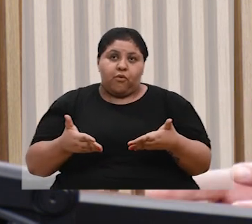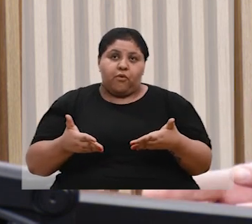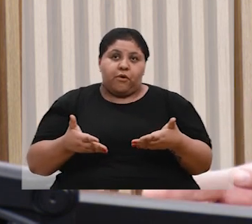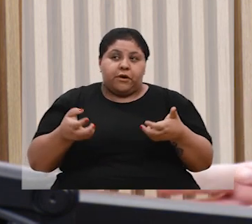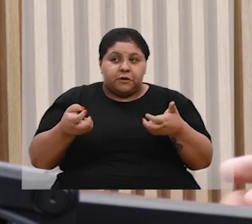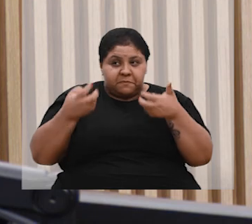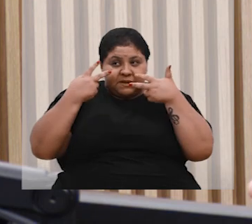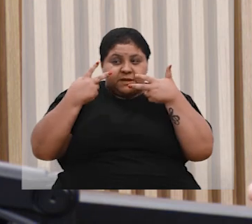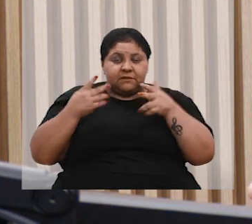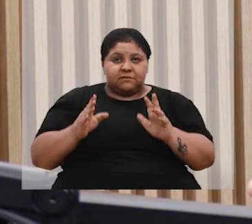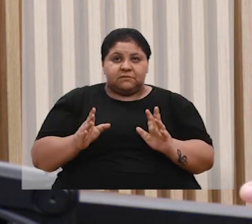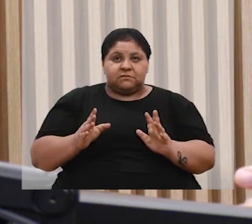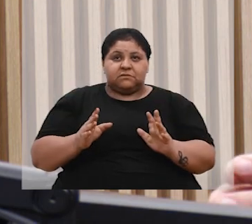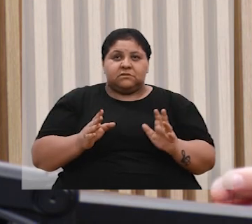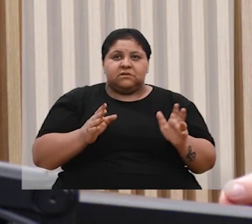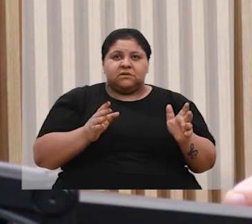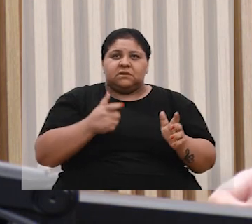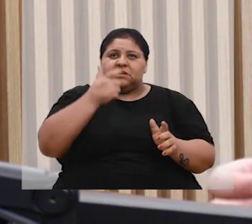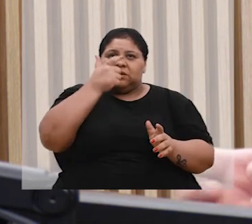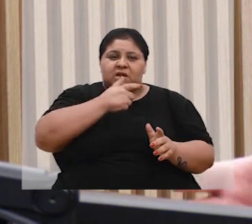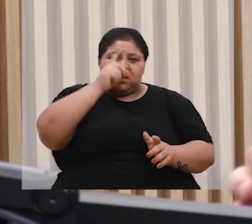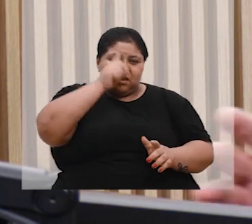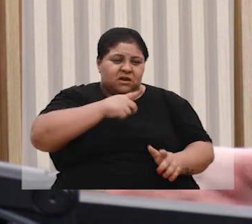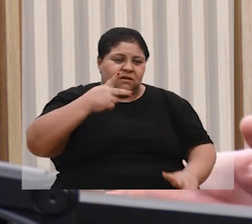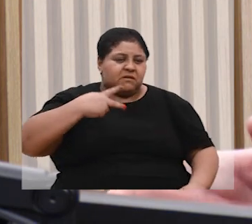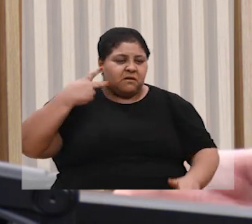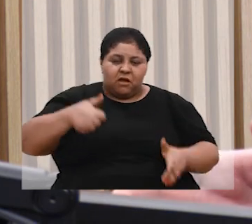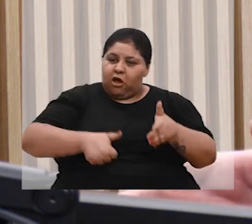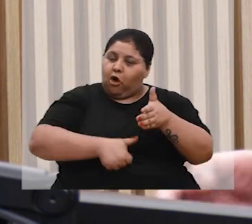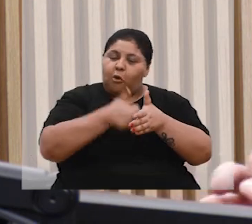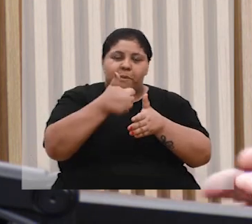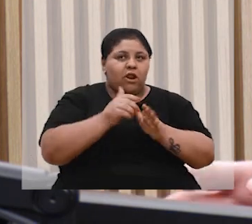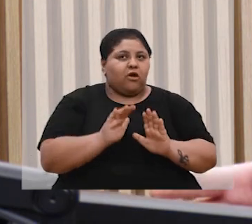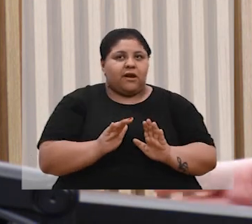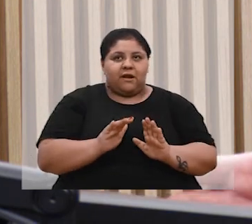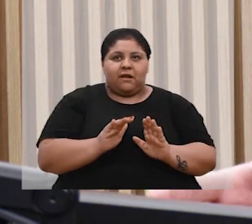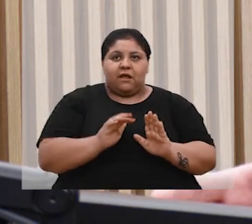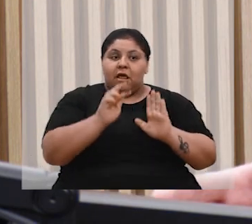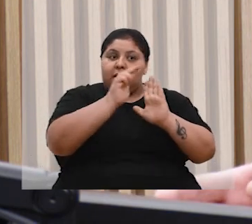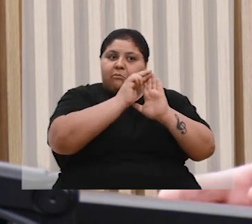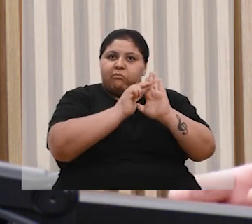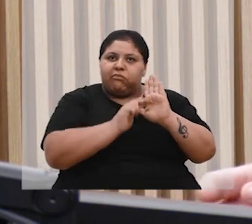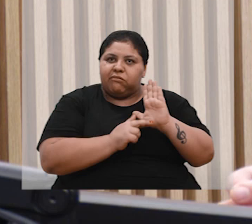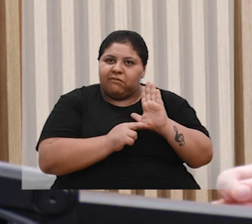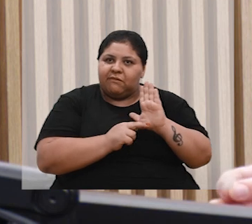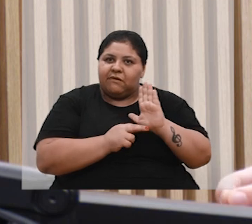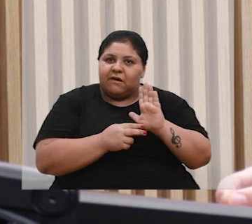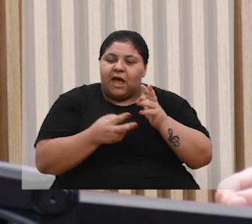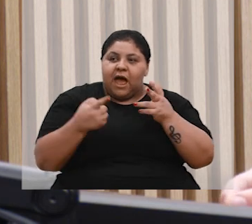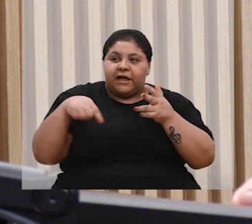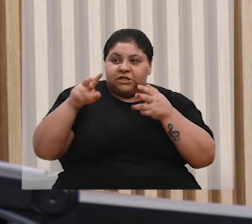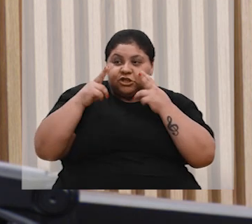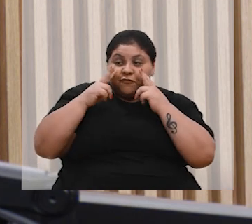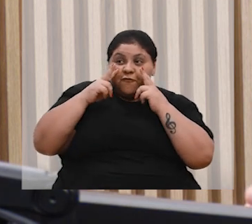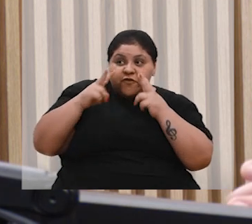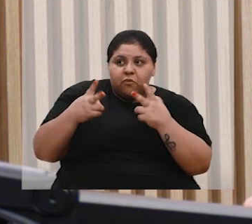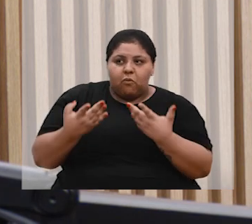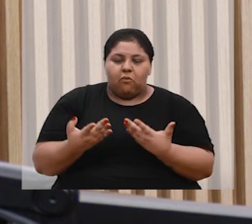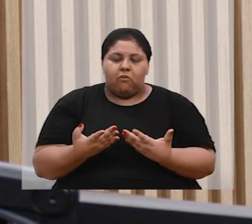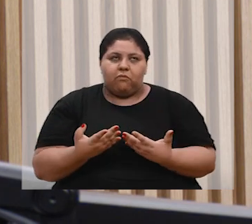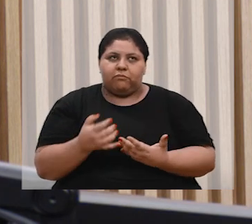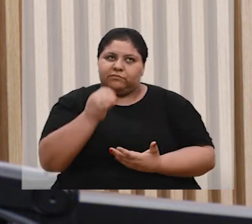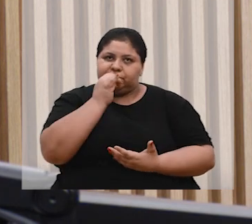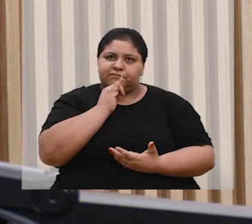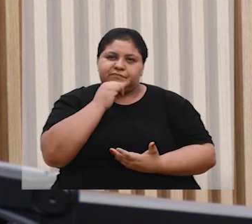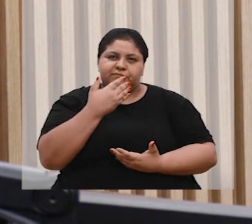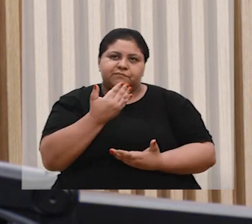Hoje a gente já pode perceber, eu acho que o mandato do vereador é o melhor termômetro, né? A gente